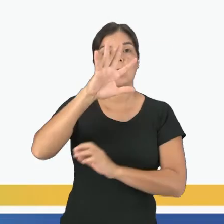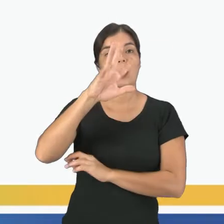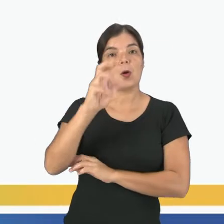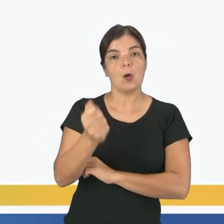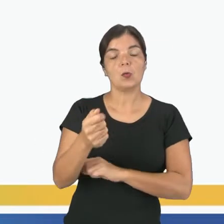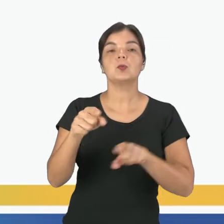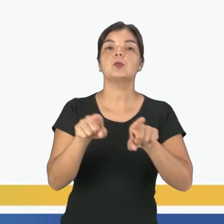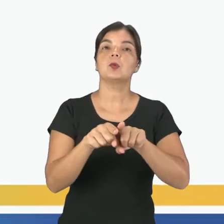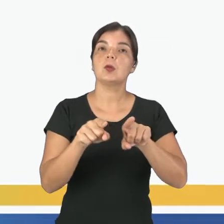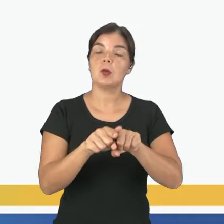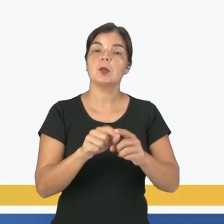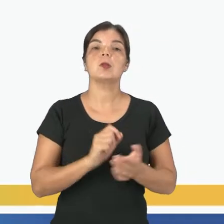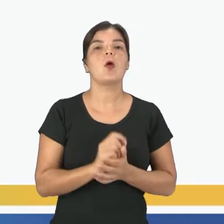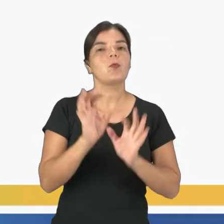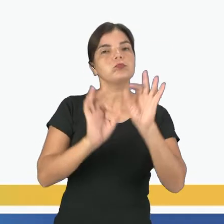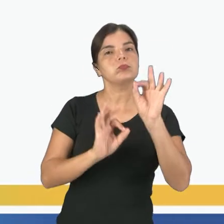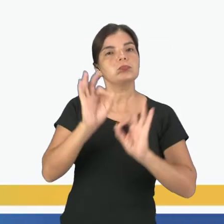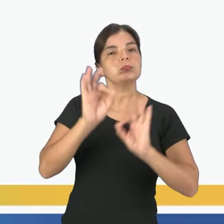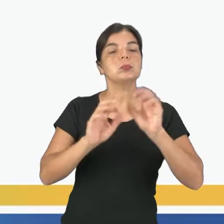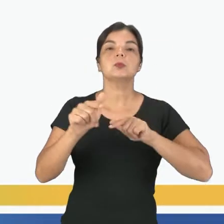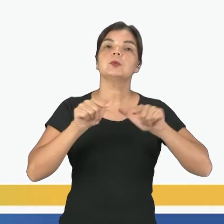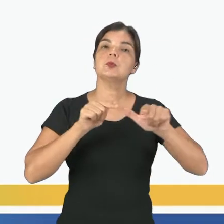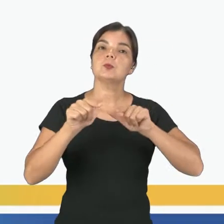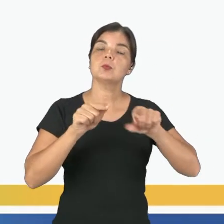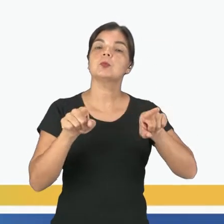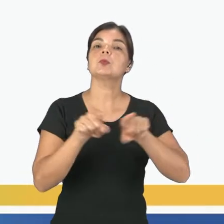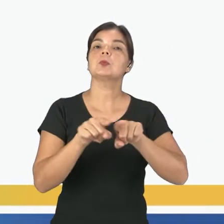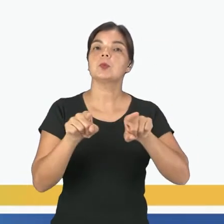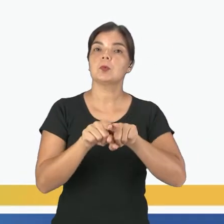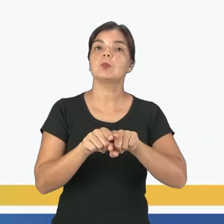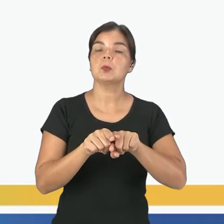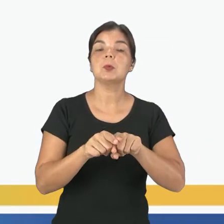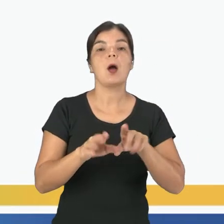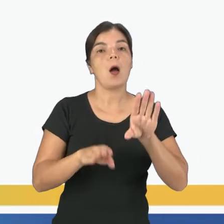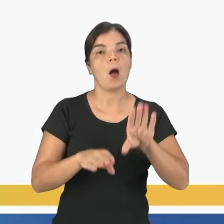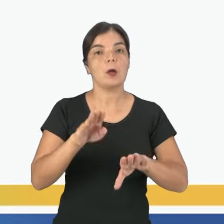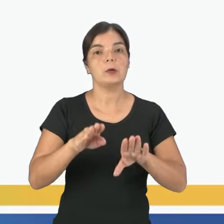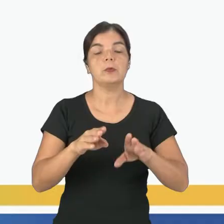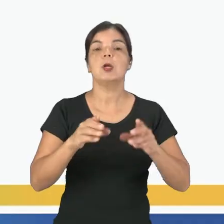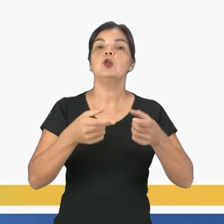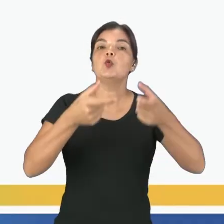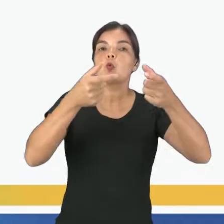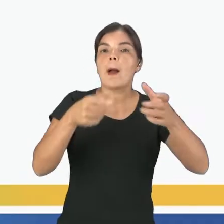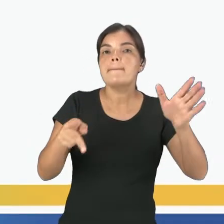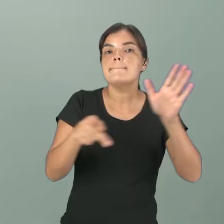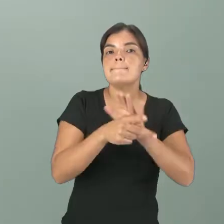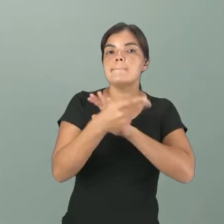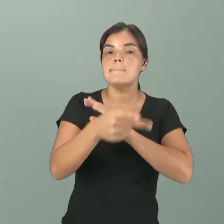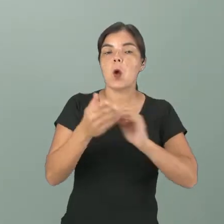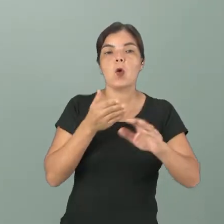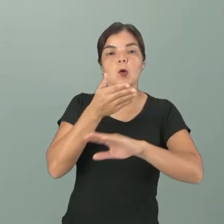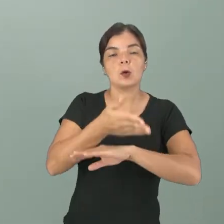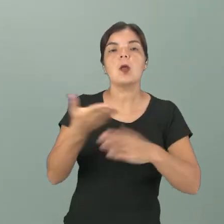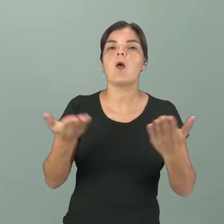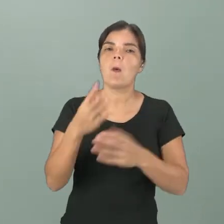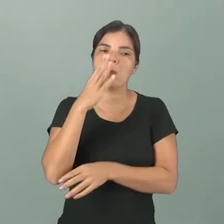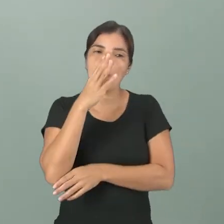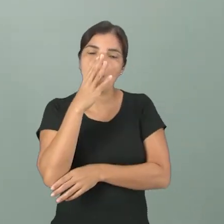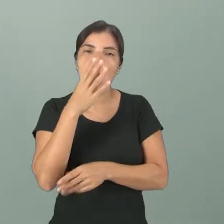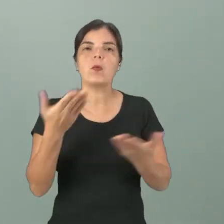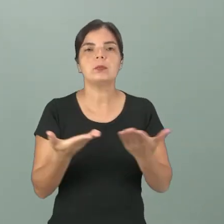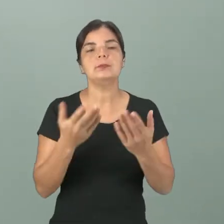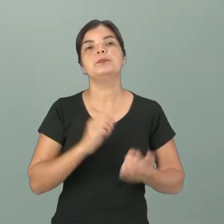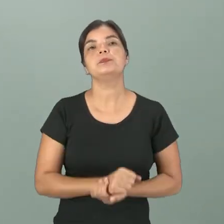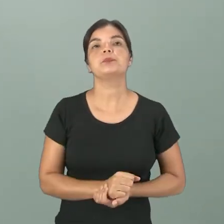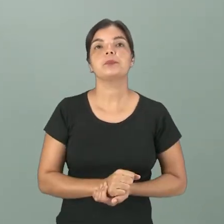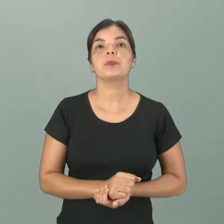África subsaariana fez esse trabalho e está, muitos deles, em museus, que você pode visitar hoje em dia. E